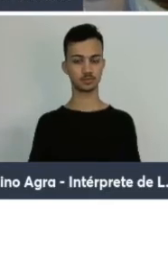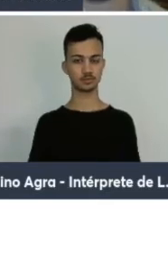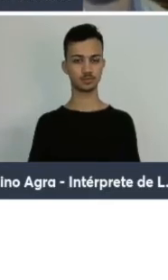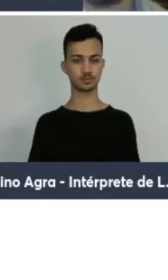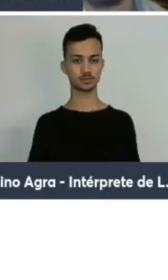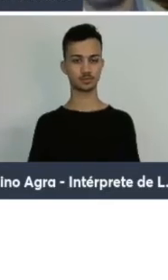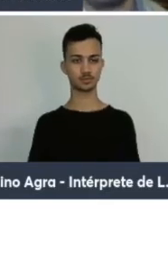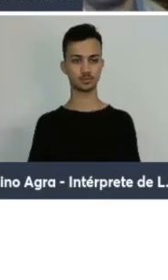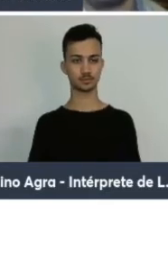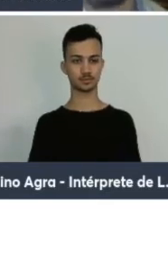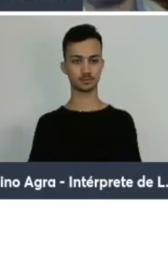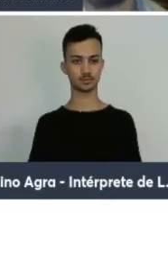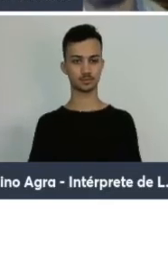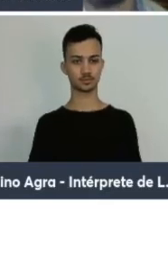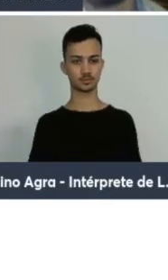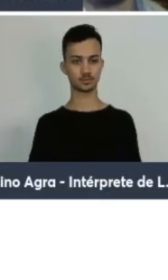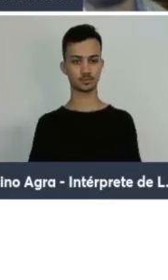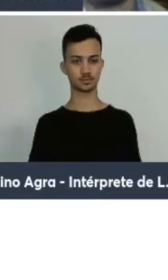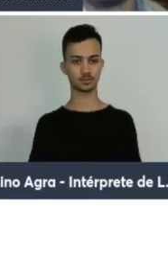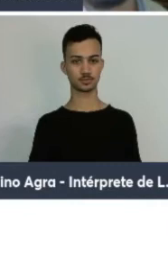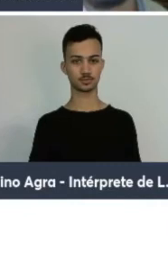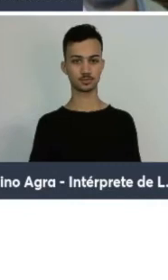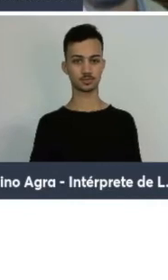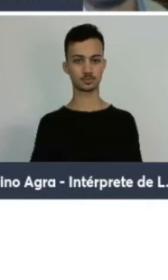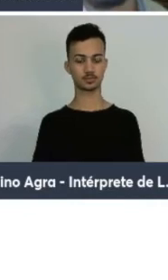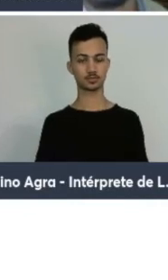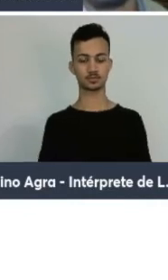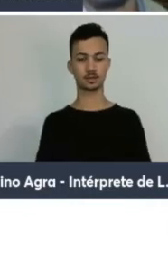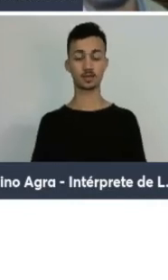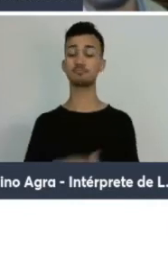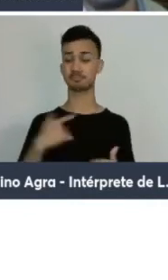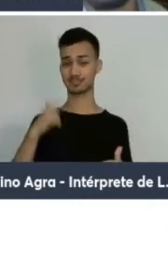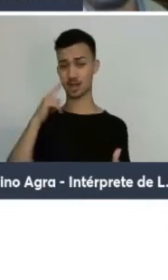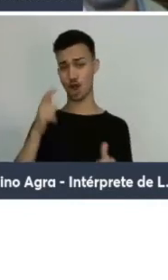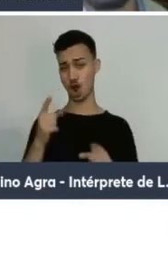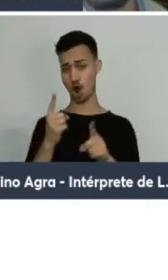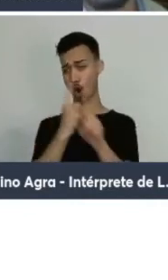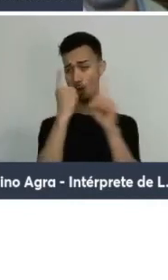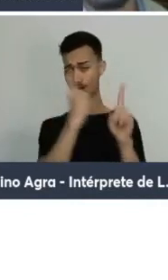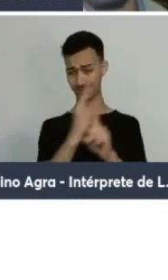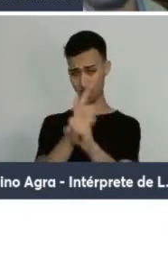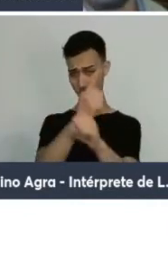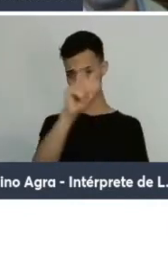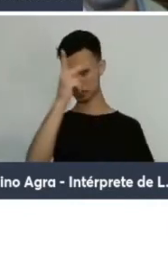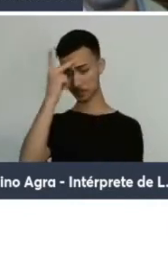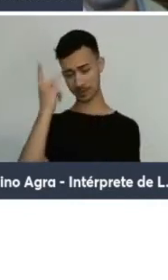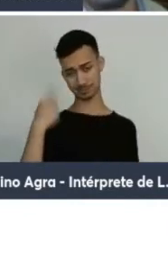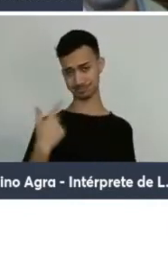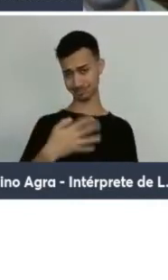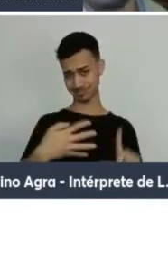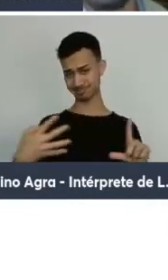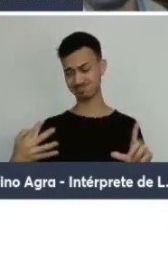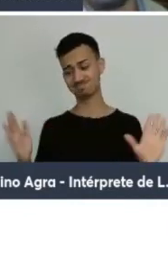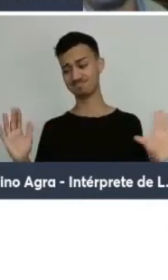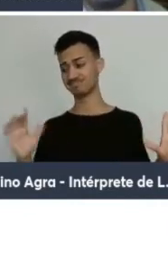na época, só mesmo dentro do grupo, os debates com a Márcia em